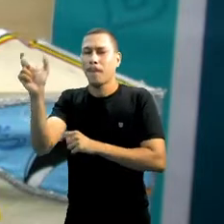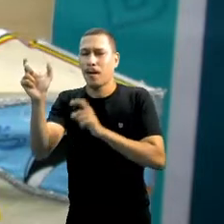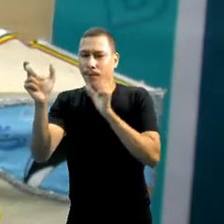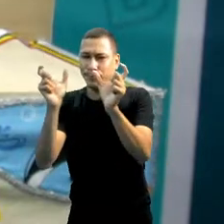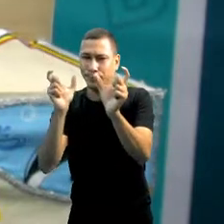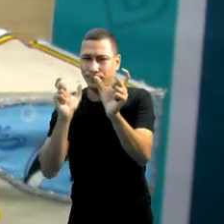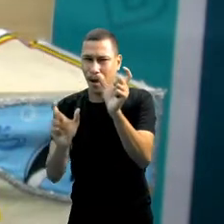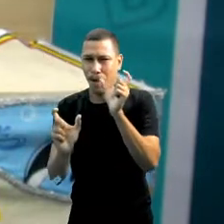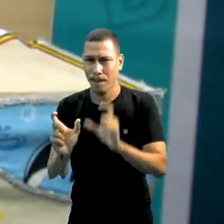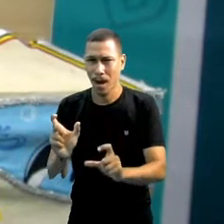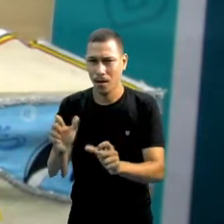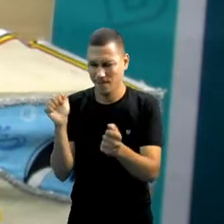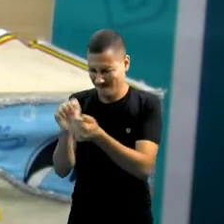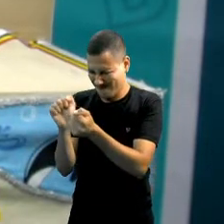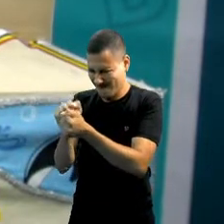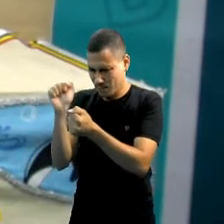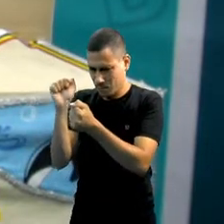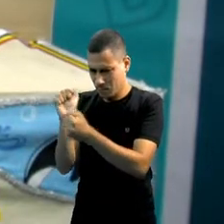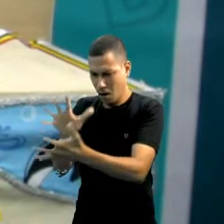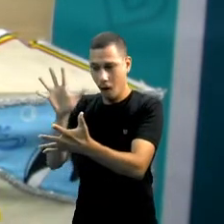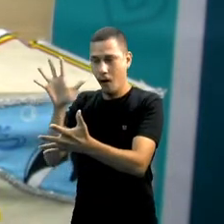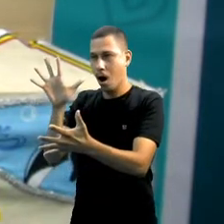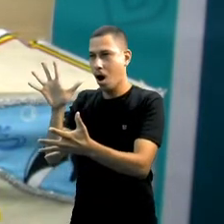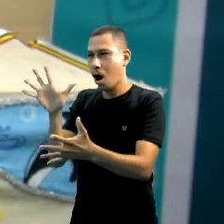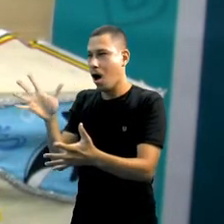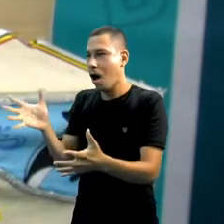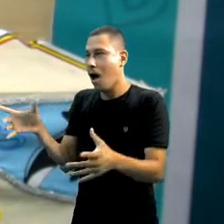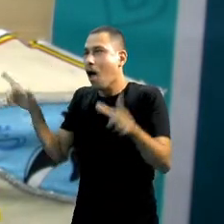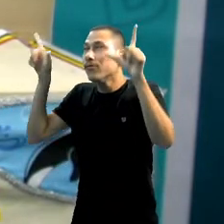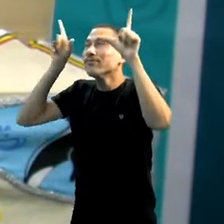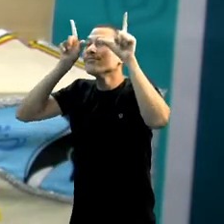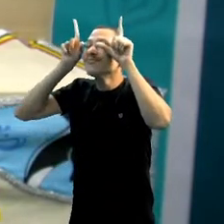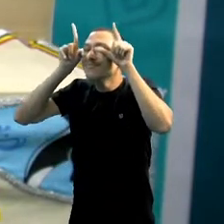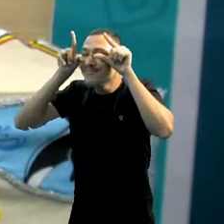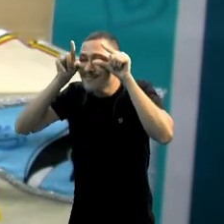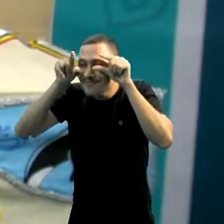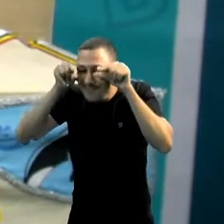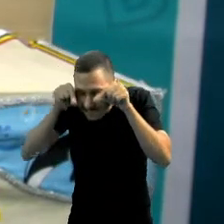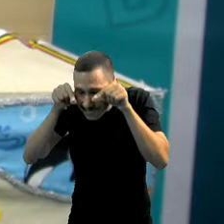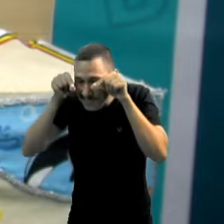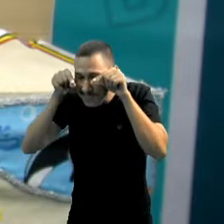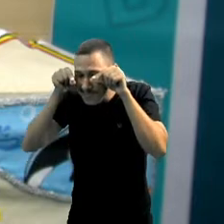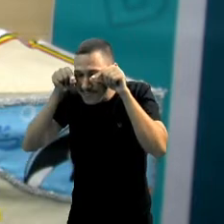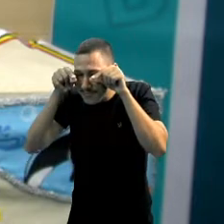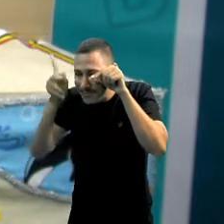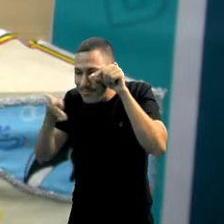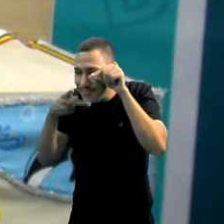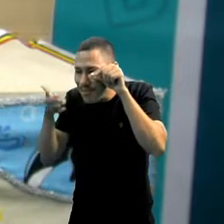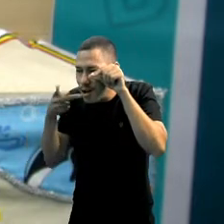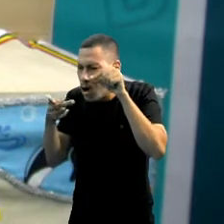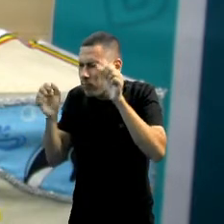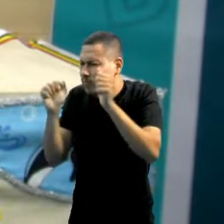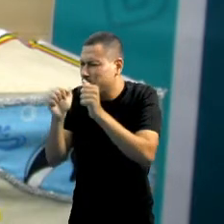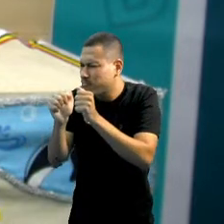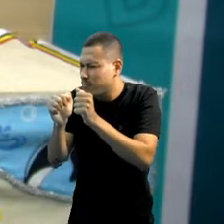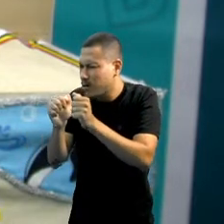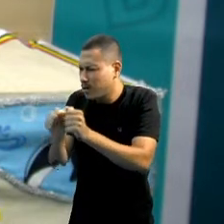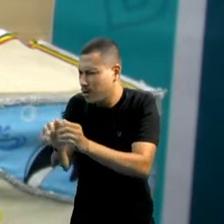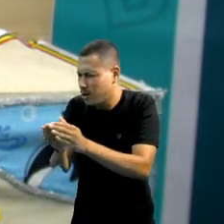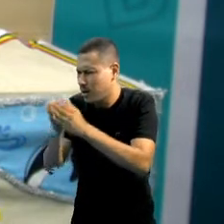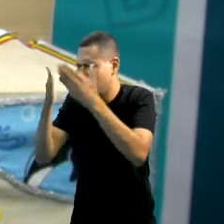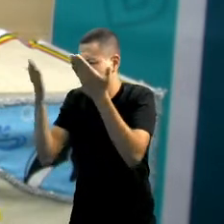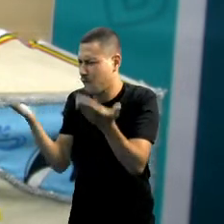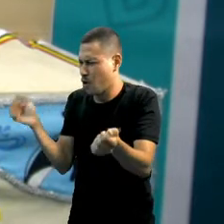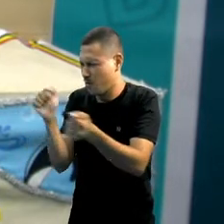palavras mágicas. Aí ela fechou o olho, leiturinha, e ela disse assim, ó: livro mágico